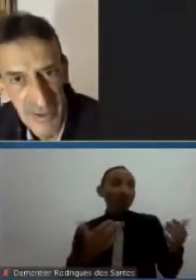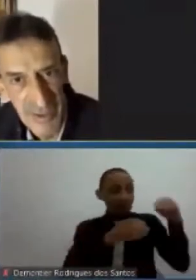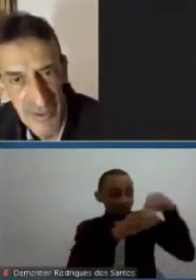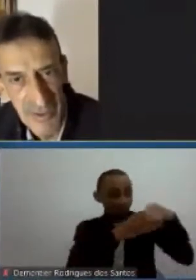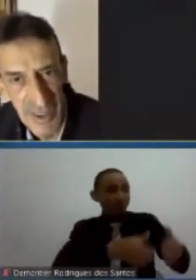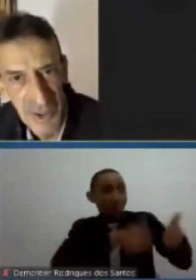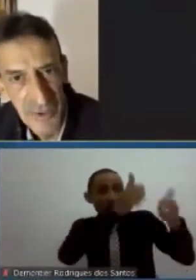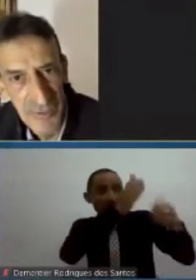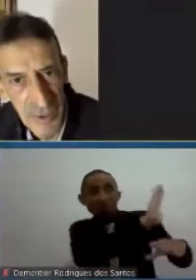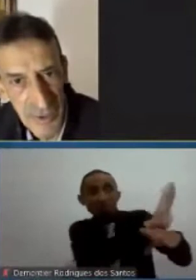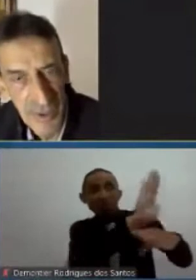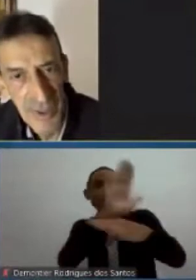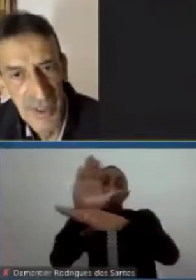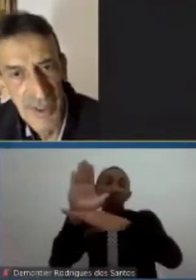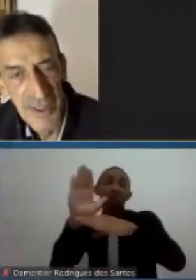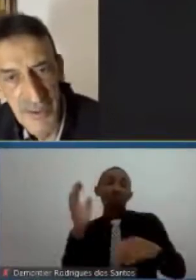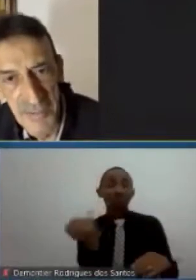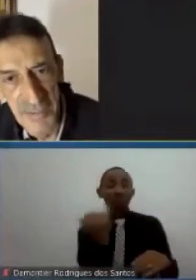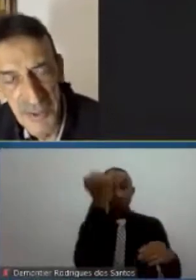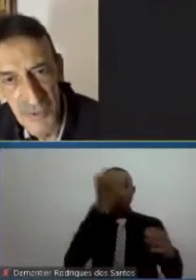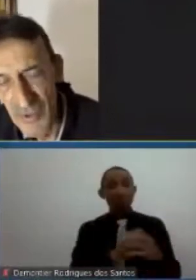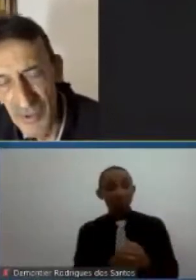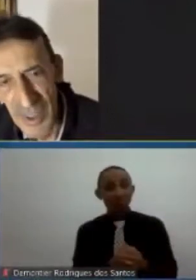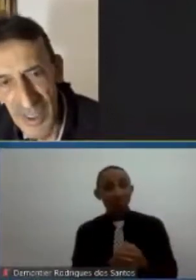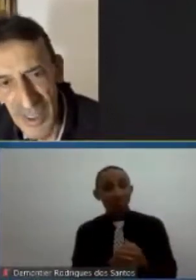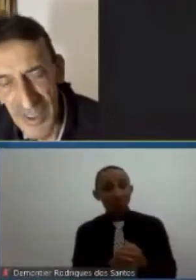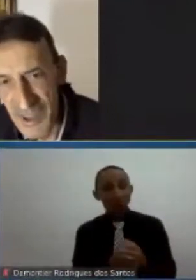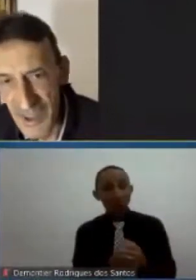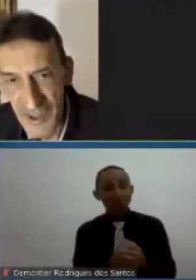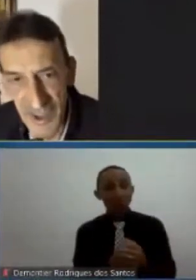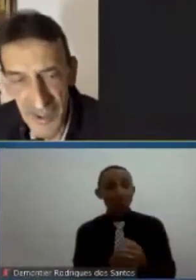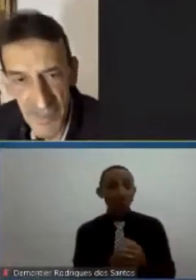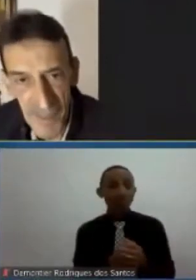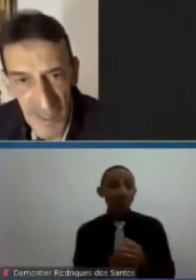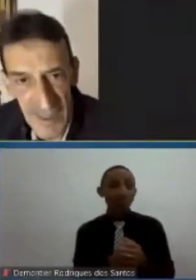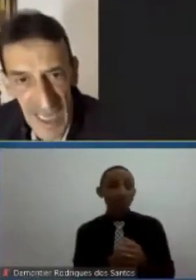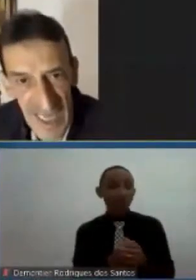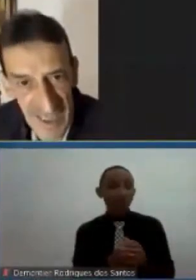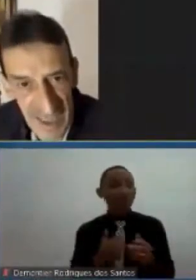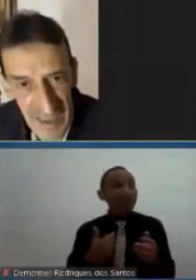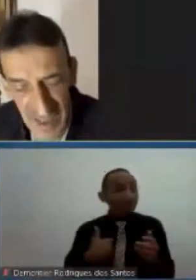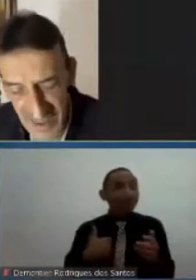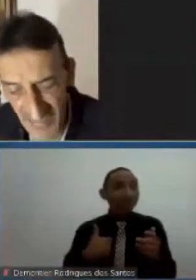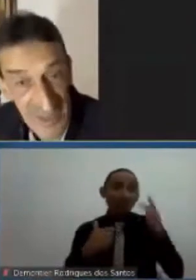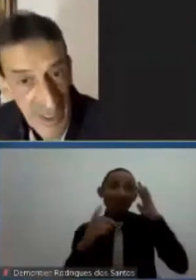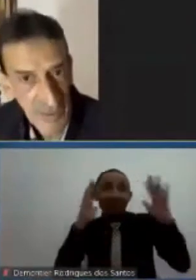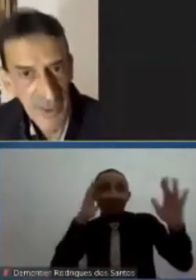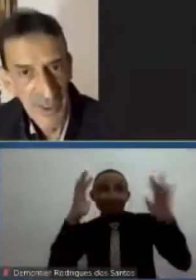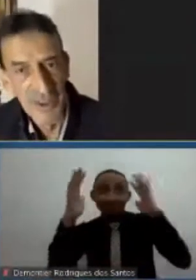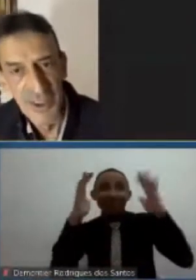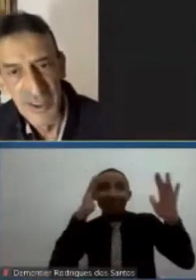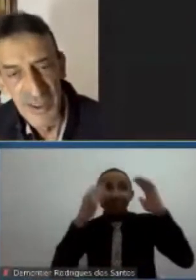né? Eu acredito muito que, mesmo que a gente tenha essa